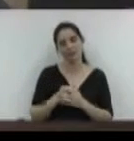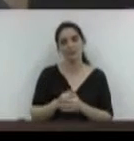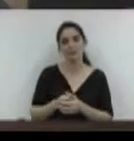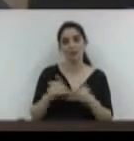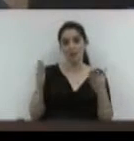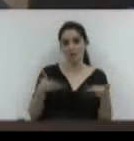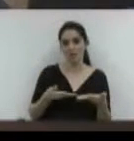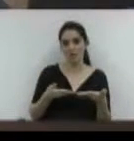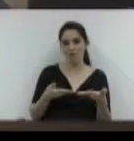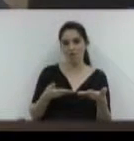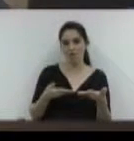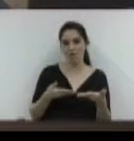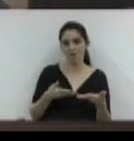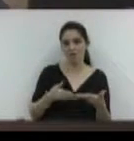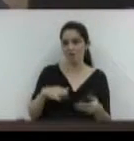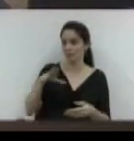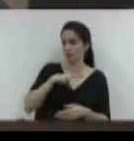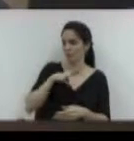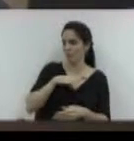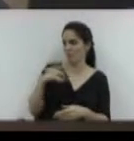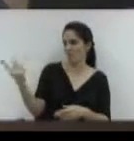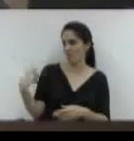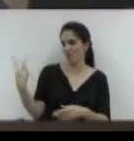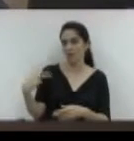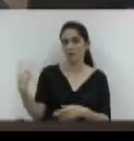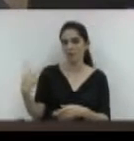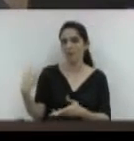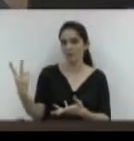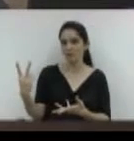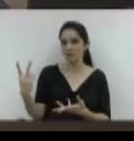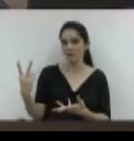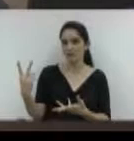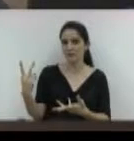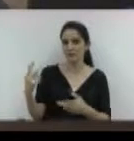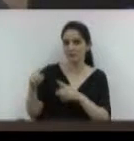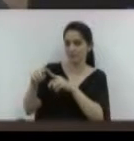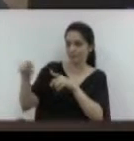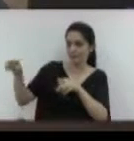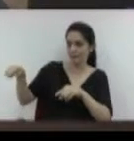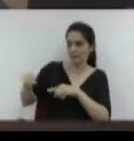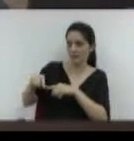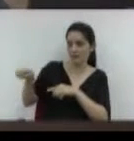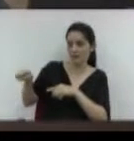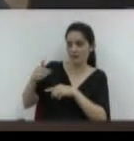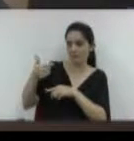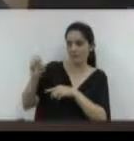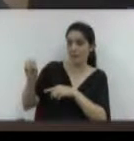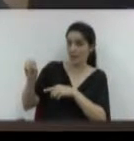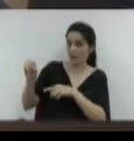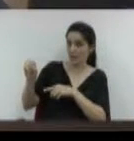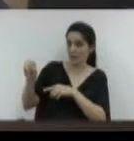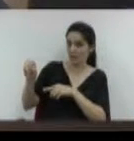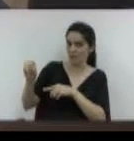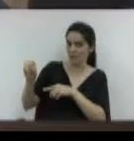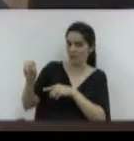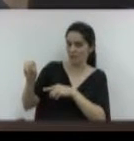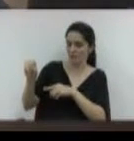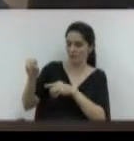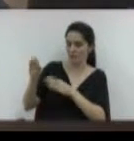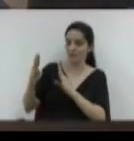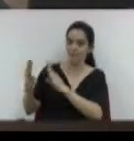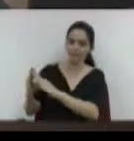tornou pessoal e profissional. O gabinete dele é o gabinete 10. É o gabinete do lado do